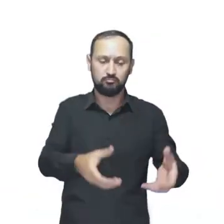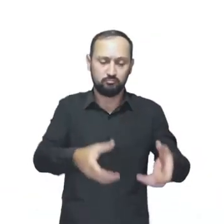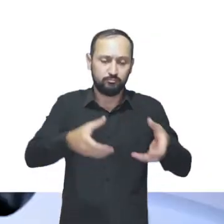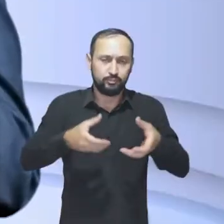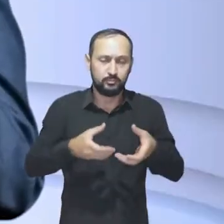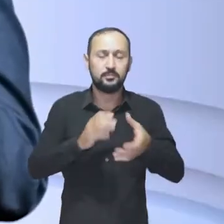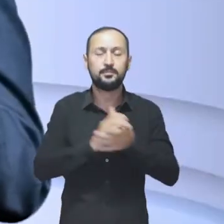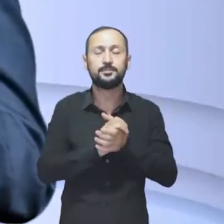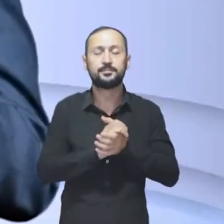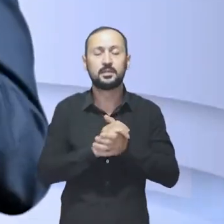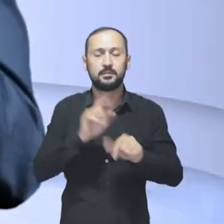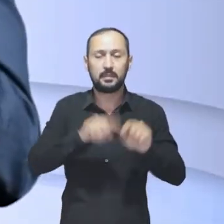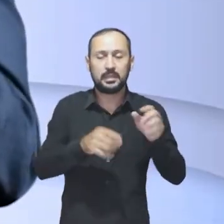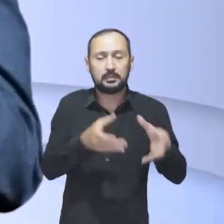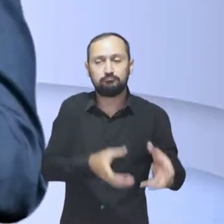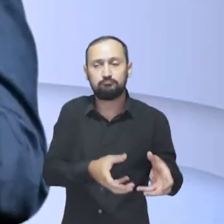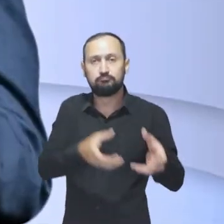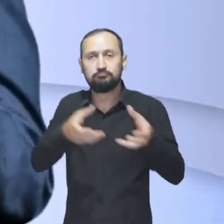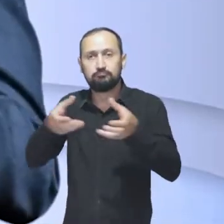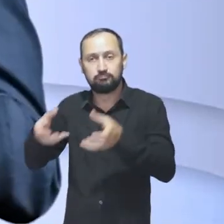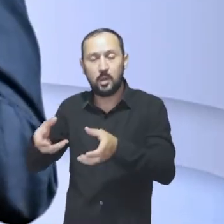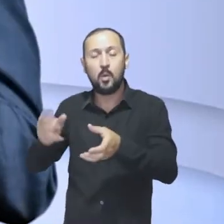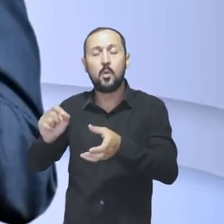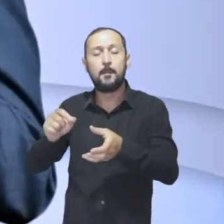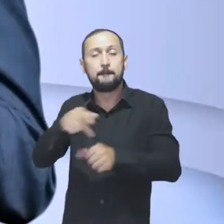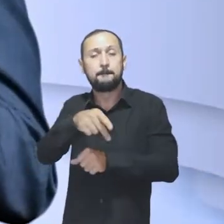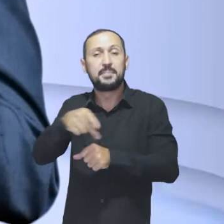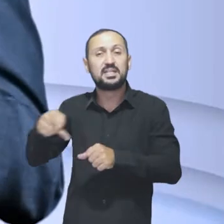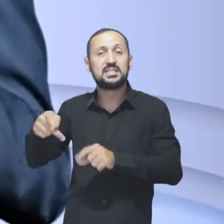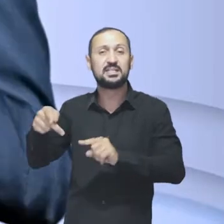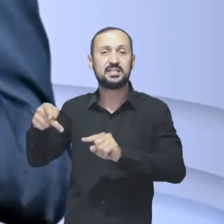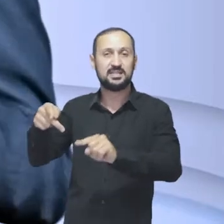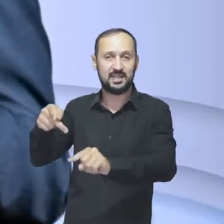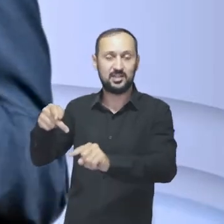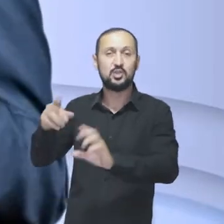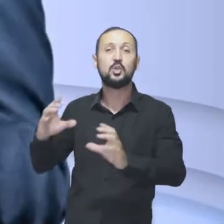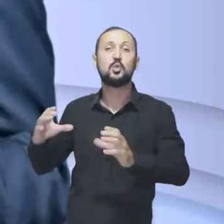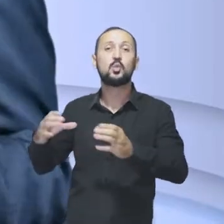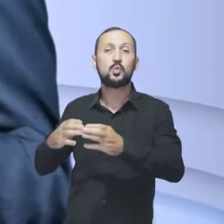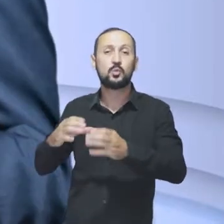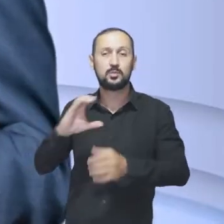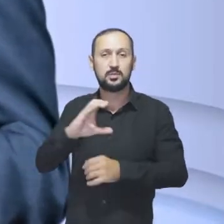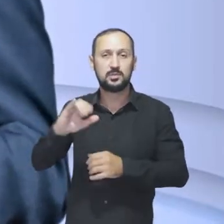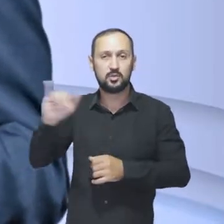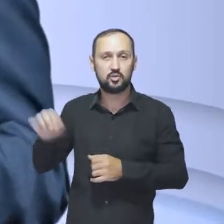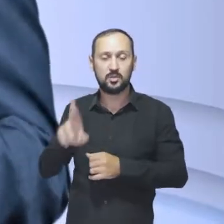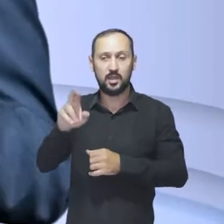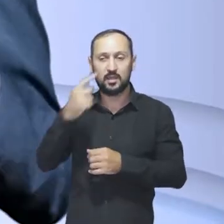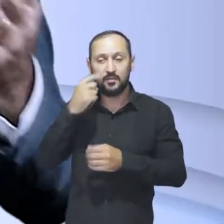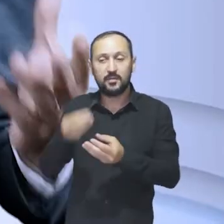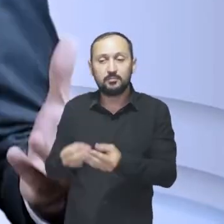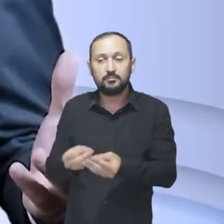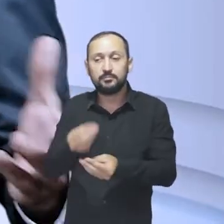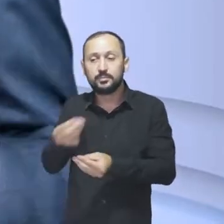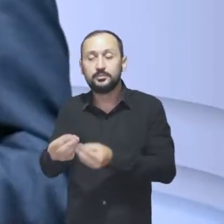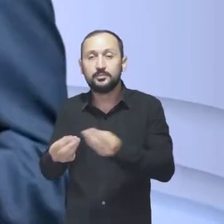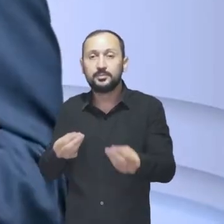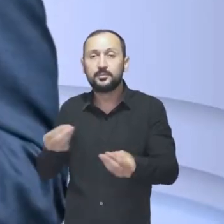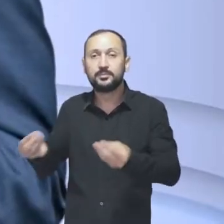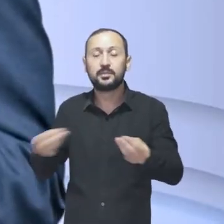vai escolher um relator, e o projeto na sequência, então, com a escolha do relator, é